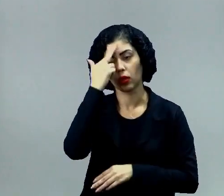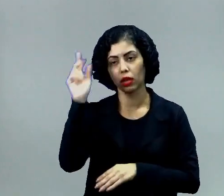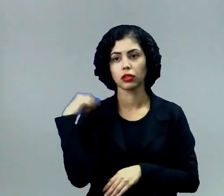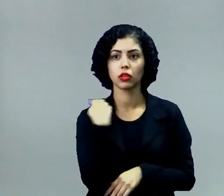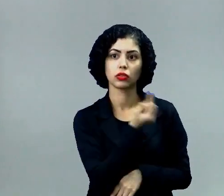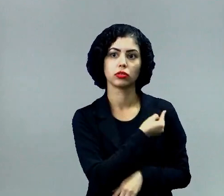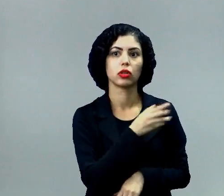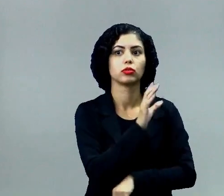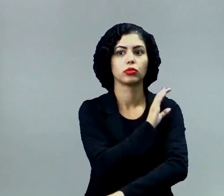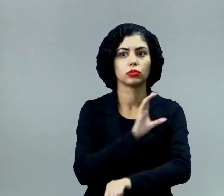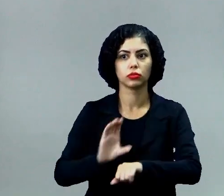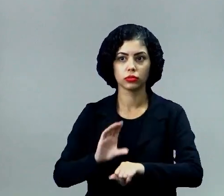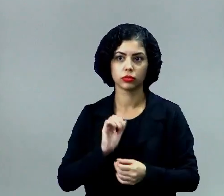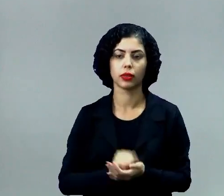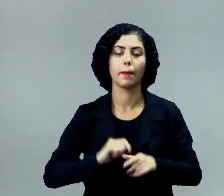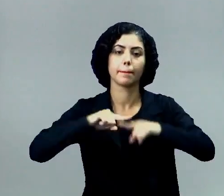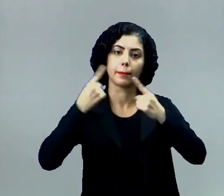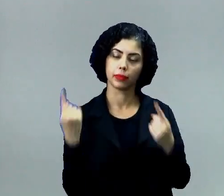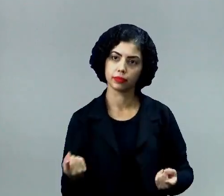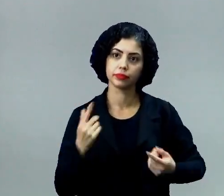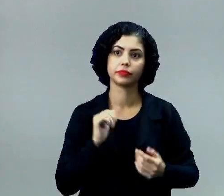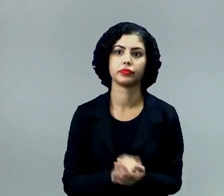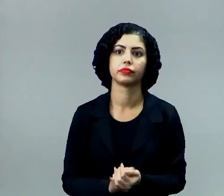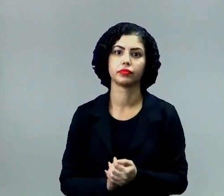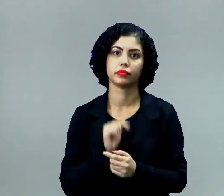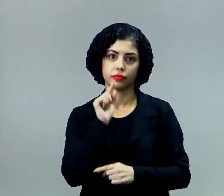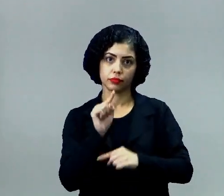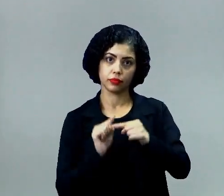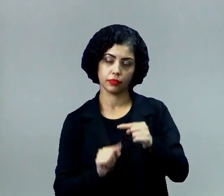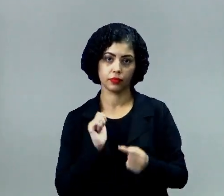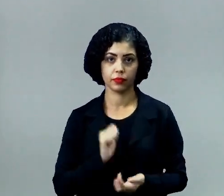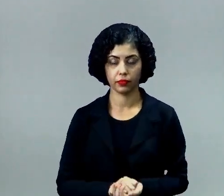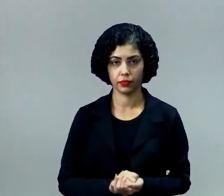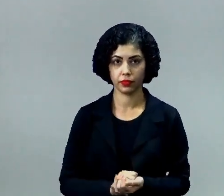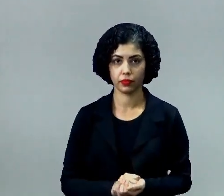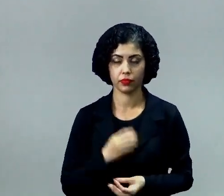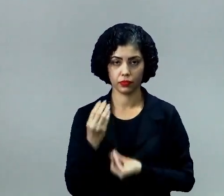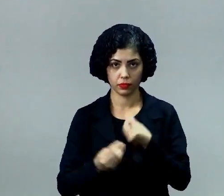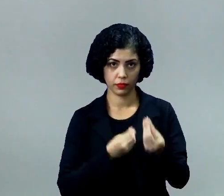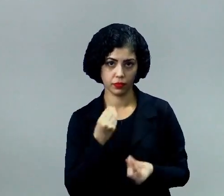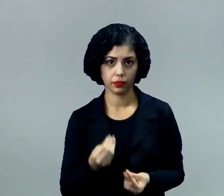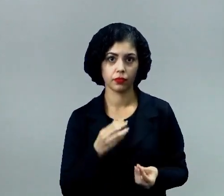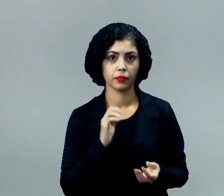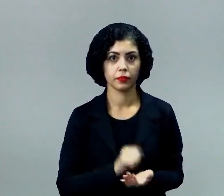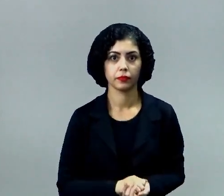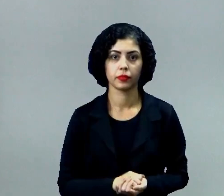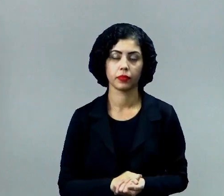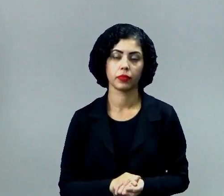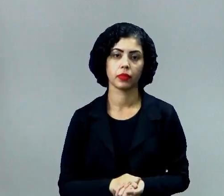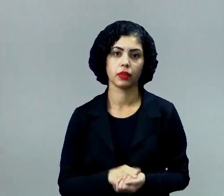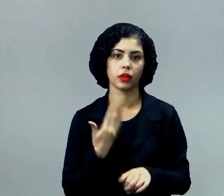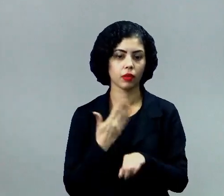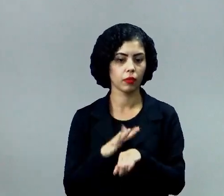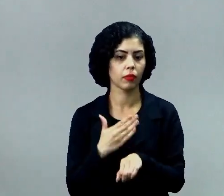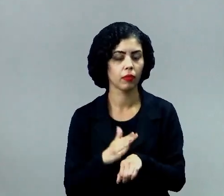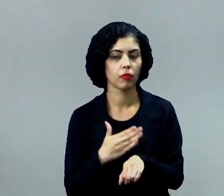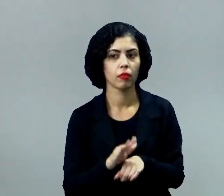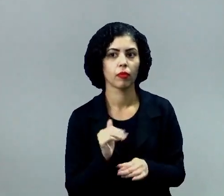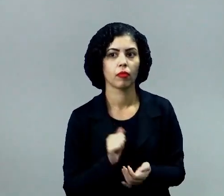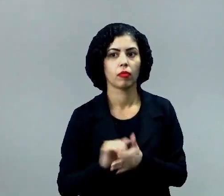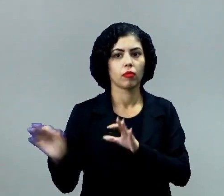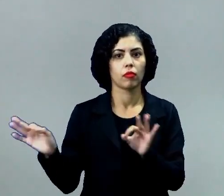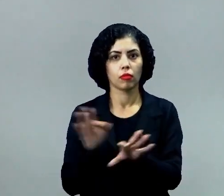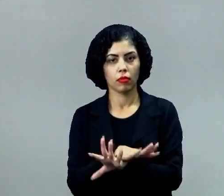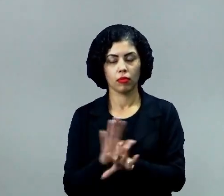da nossa cultura. Porém, a subdivisão de como essa prática ela é desenvolvida,